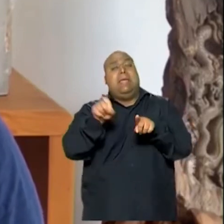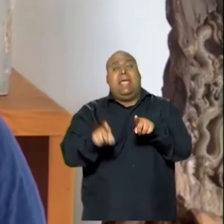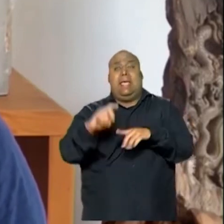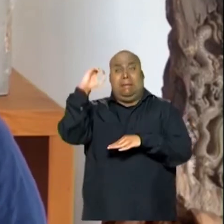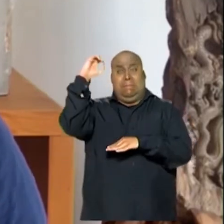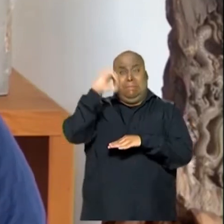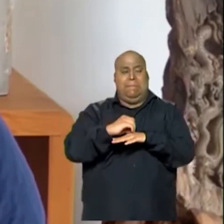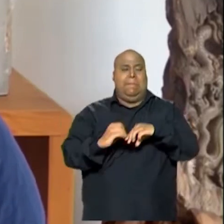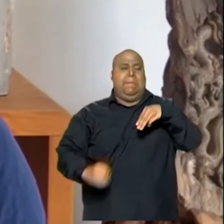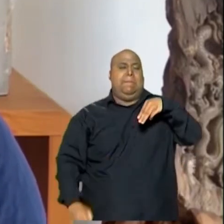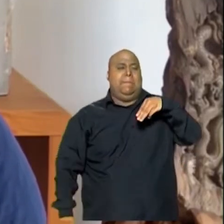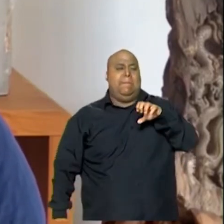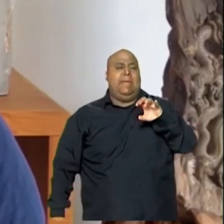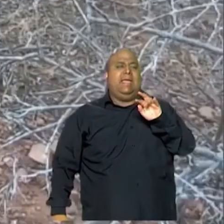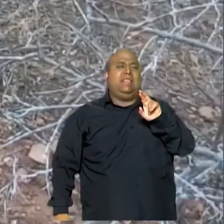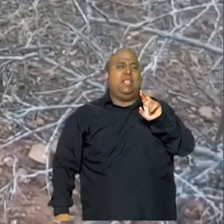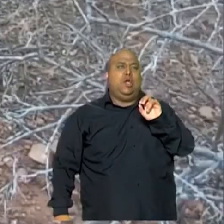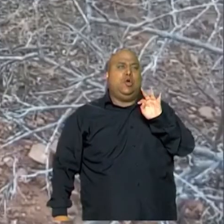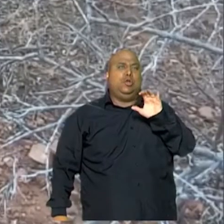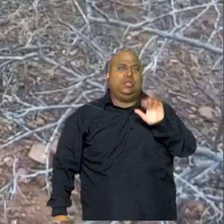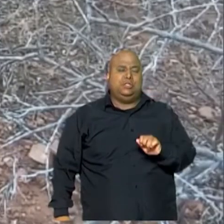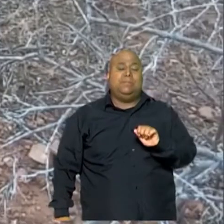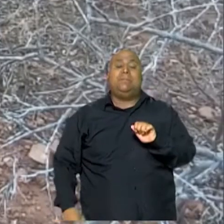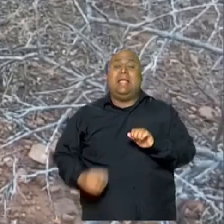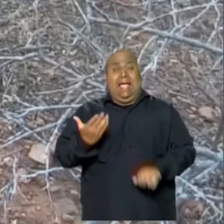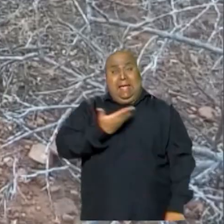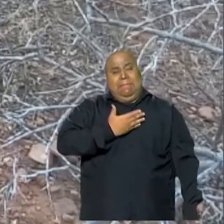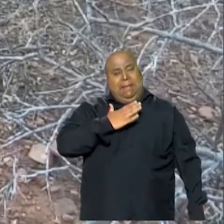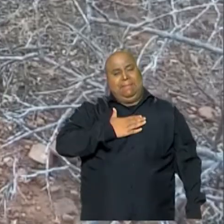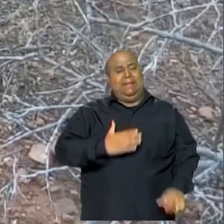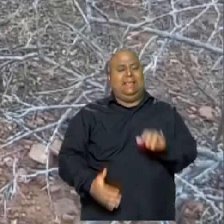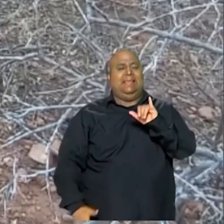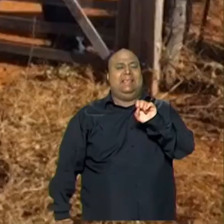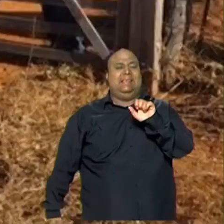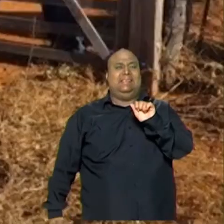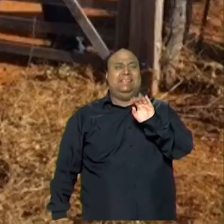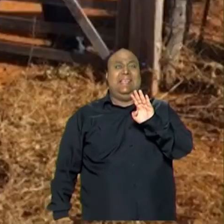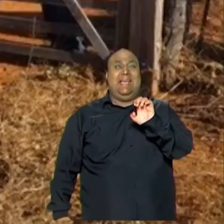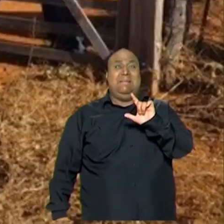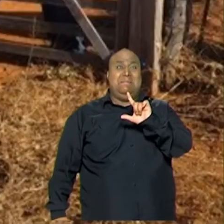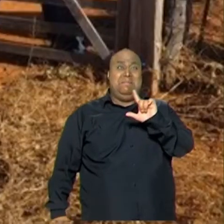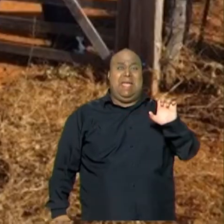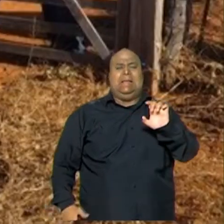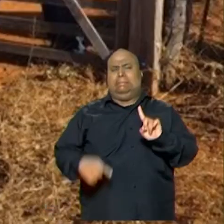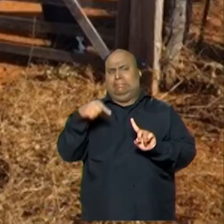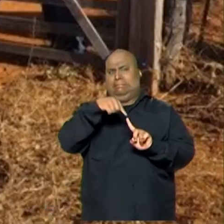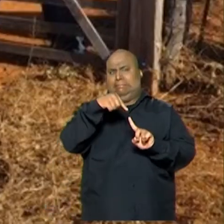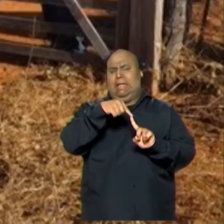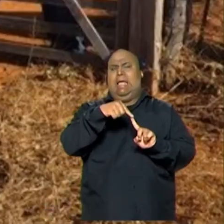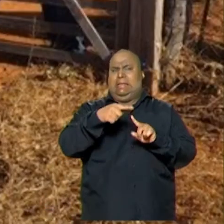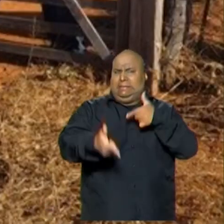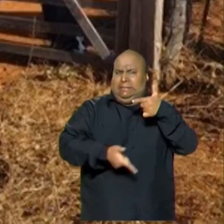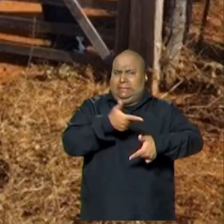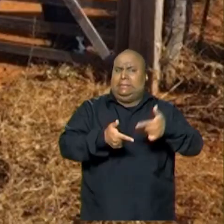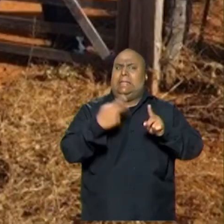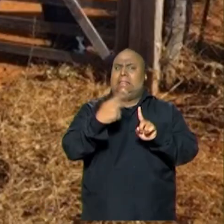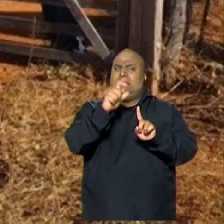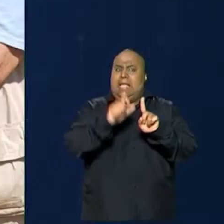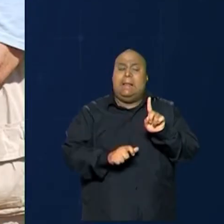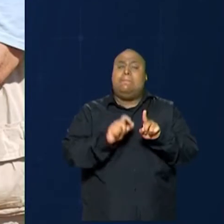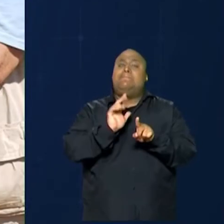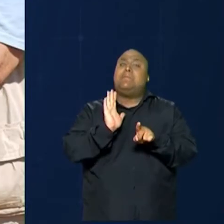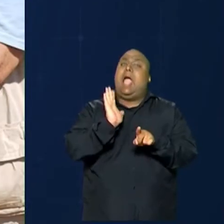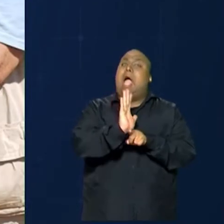meteorítica, onde a colega Elizabeth Zuccolotto, graças ao empenho pessoal muito grande e naturalmente com a ajuda